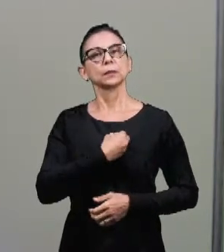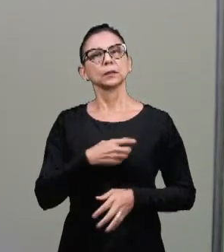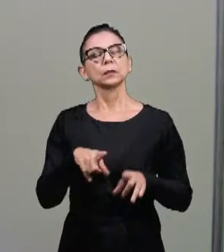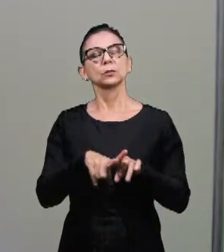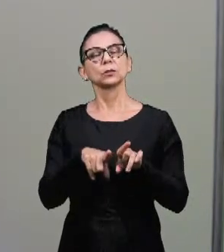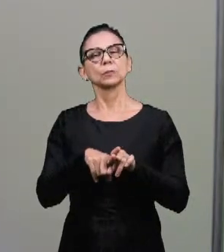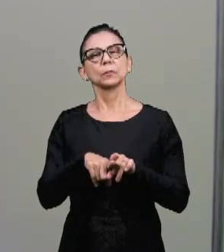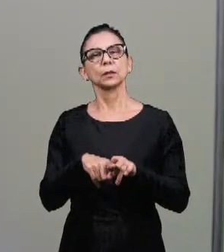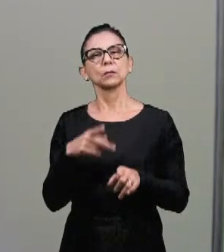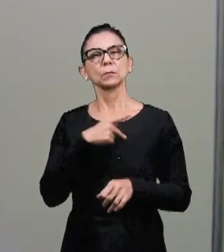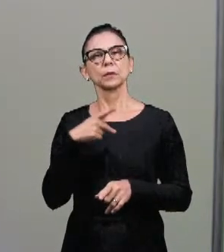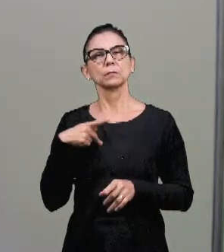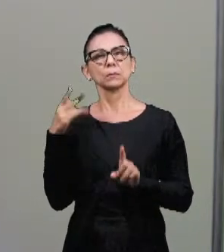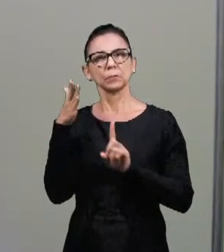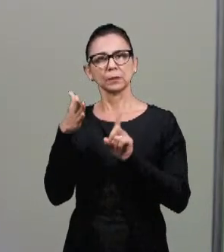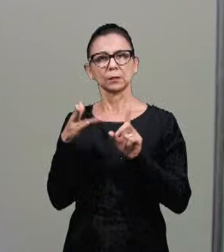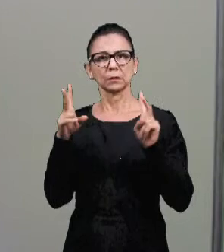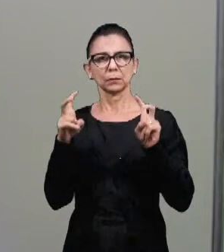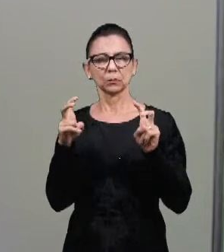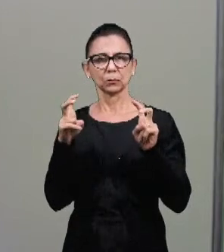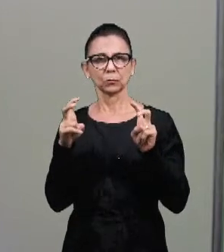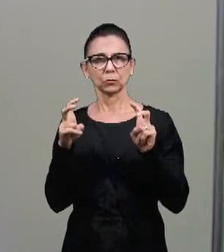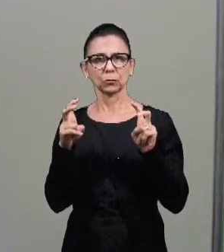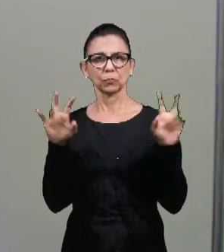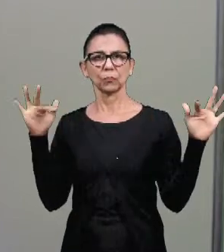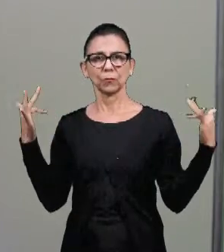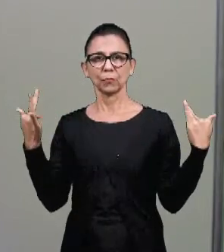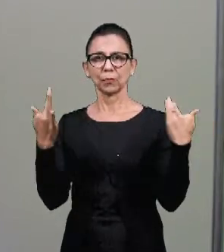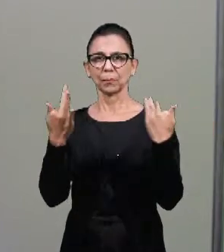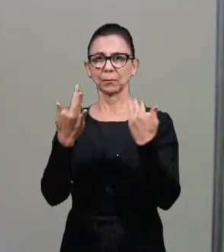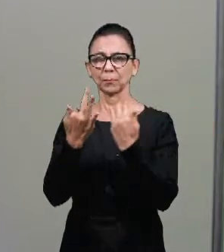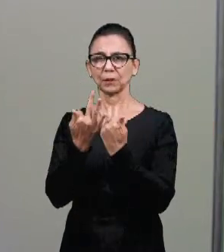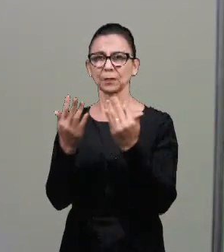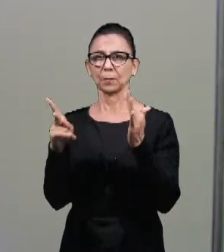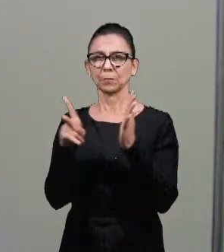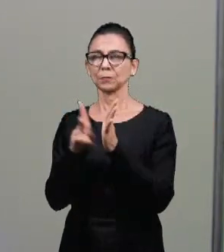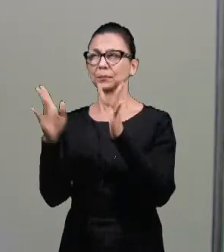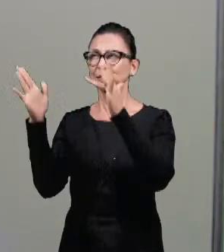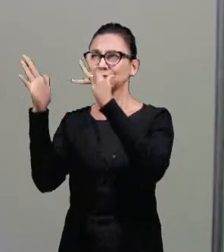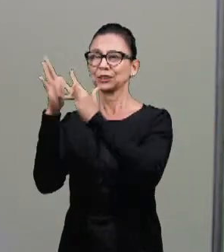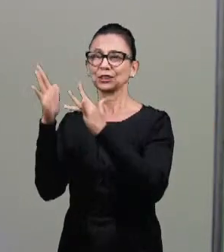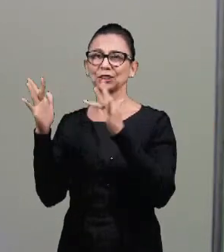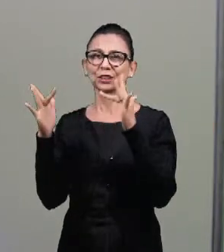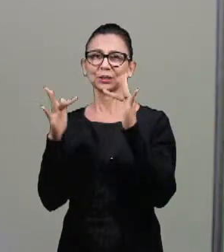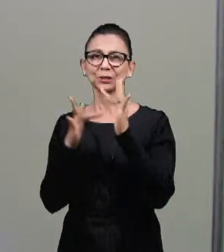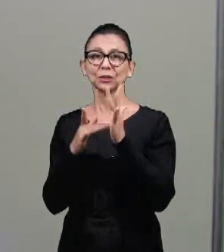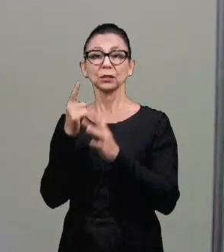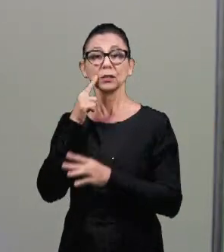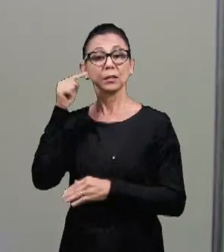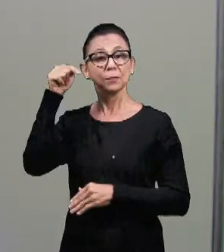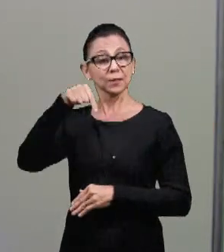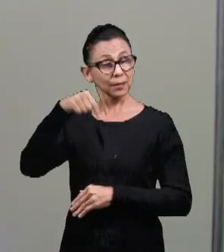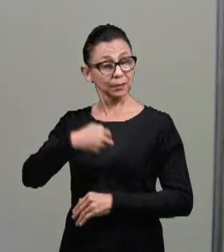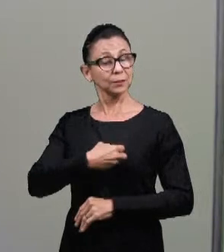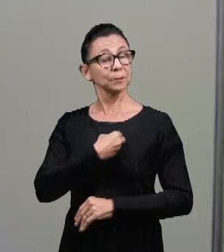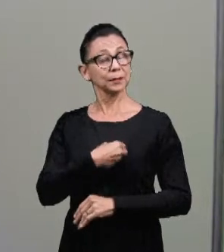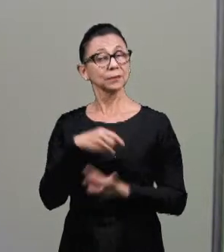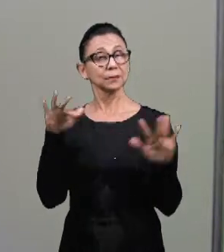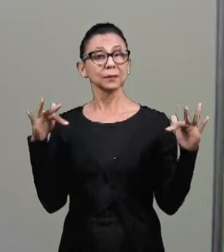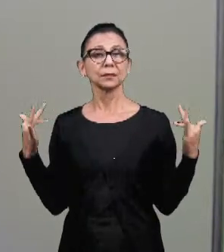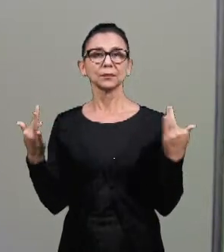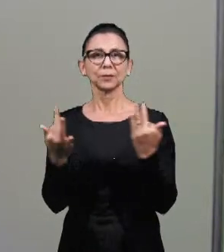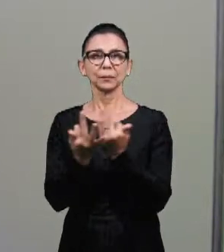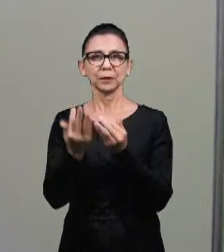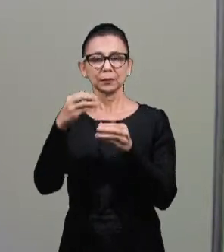Jesus, e a gente vê essa família de Jesus aqui entre os irmãos que fazem parte desse grupo que